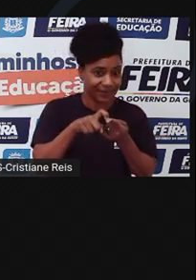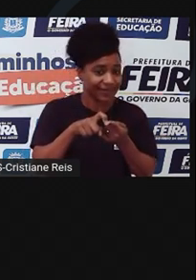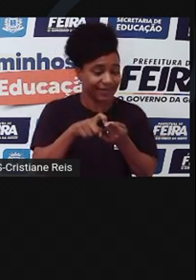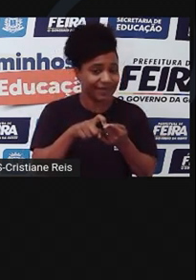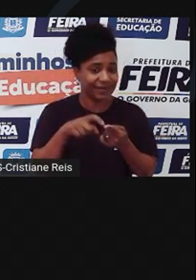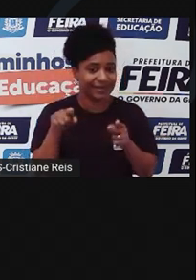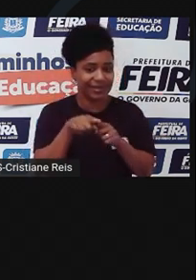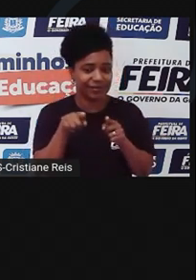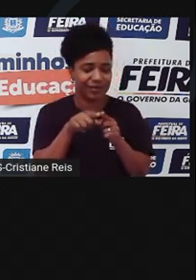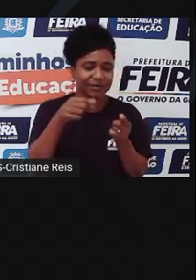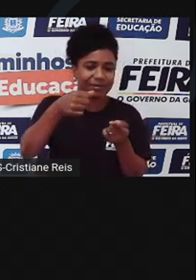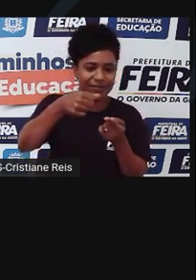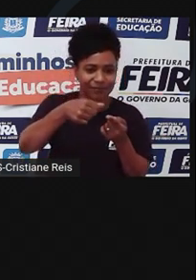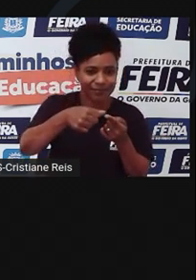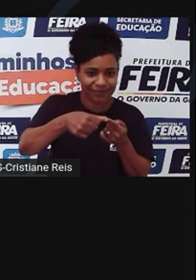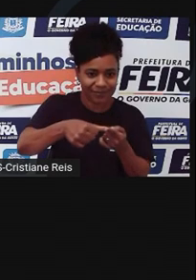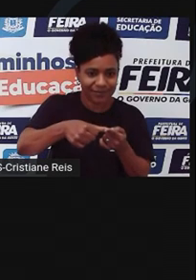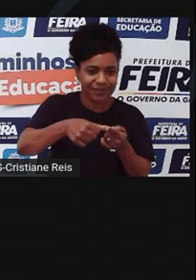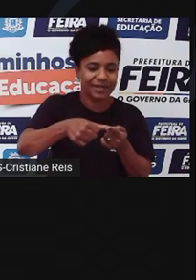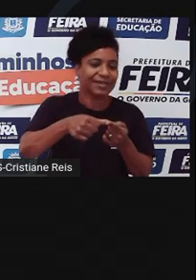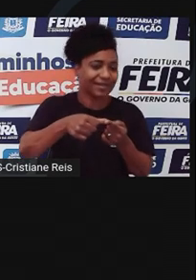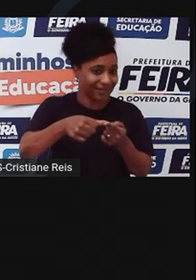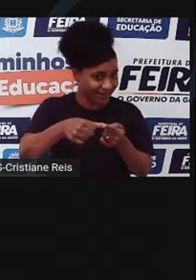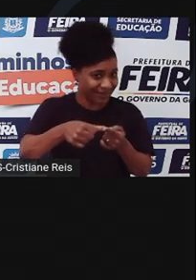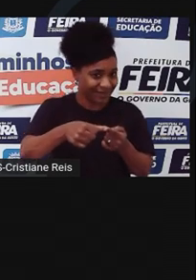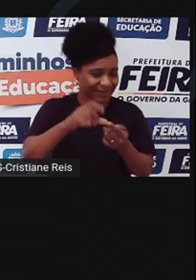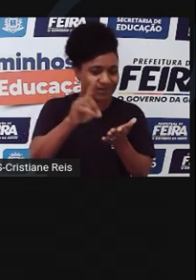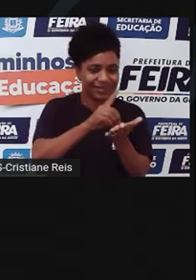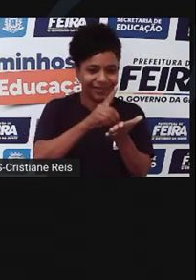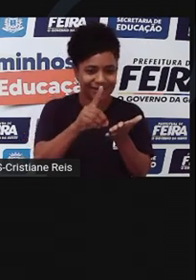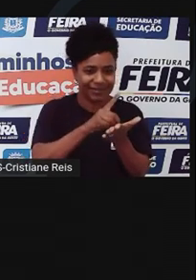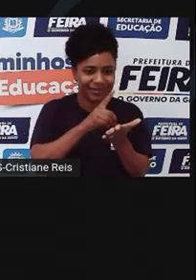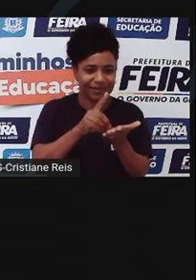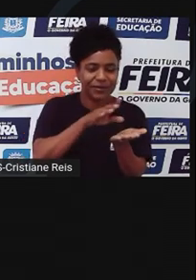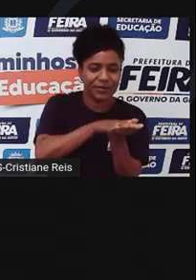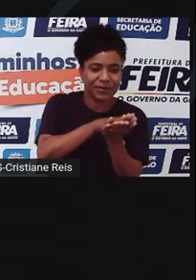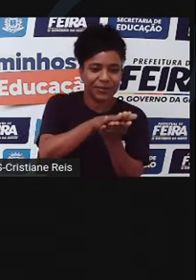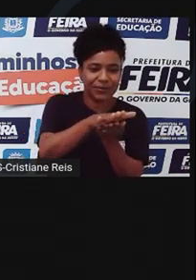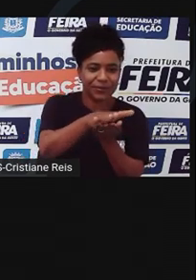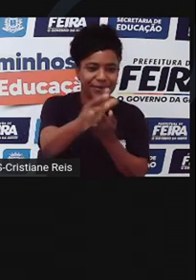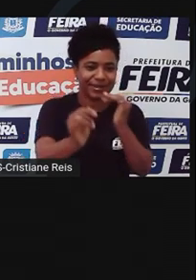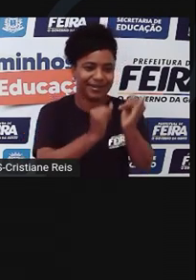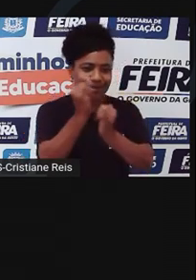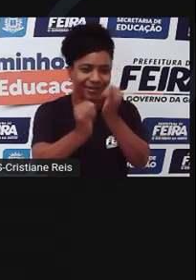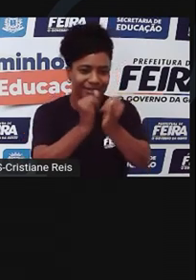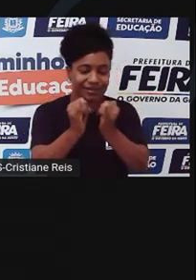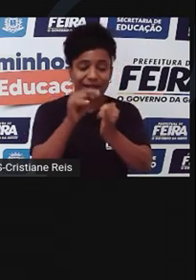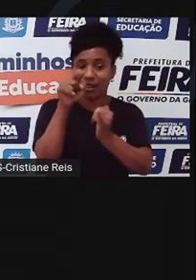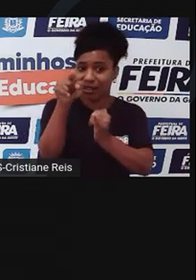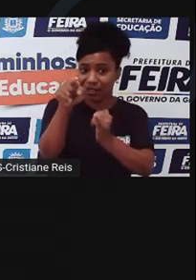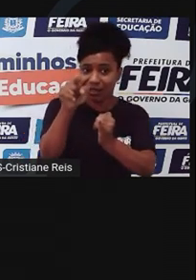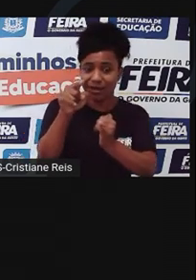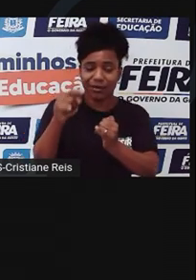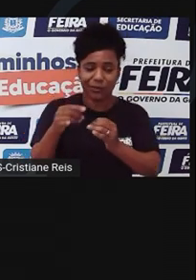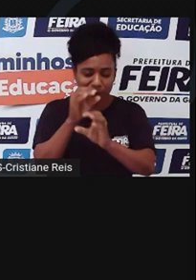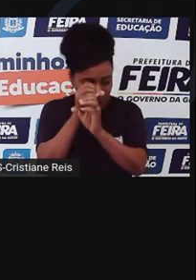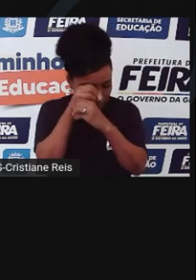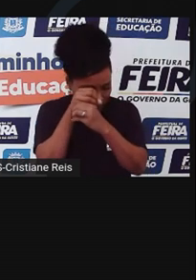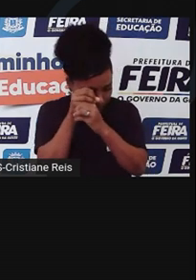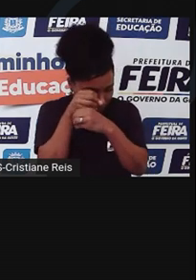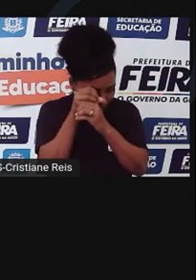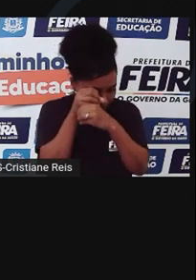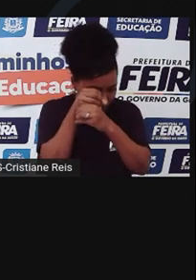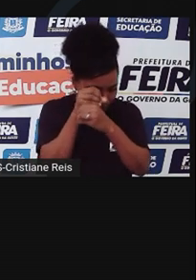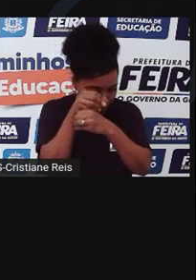digitaliza o resultado e transmite instantaneamente via internet para a equipe de um laboratório isso permite que os biomédicos